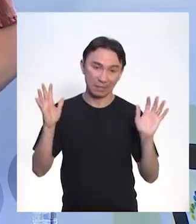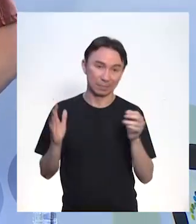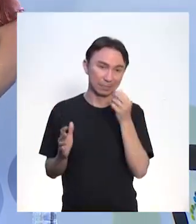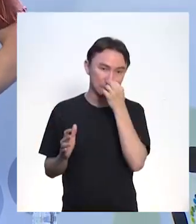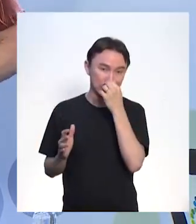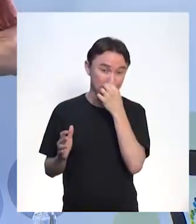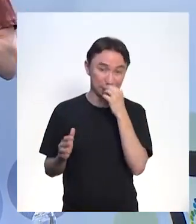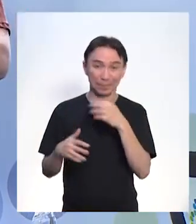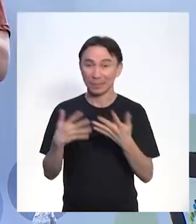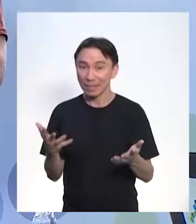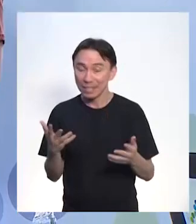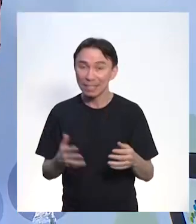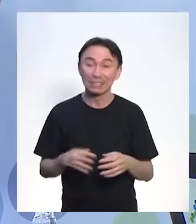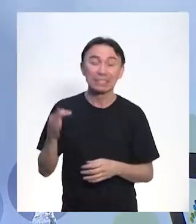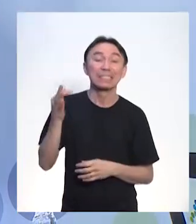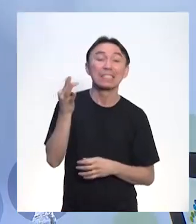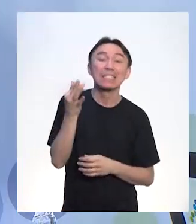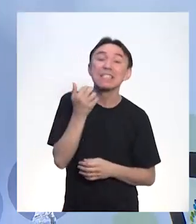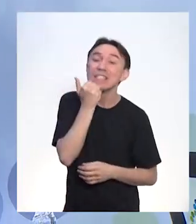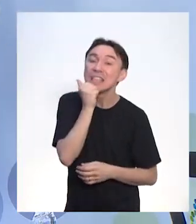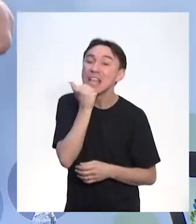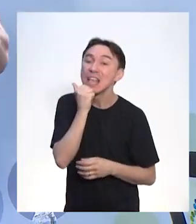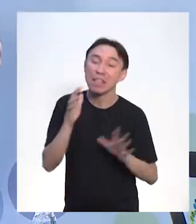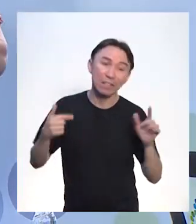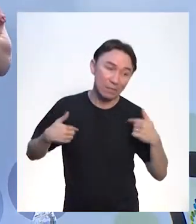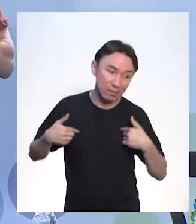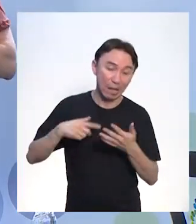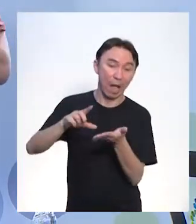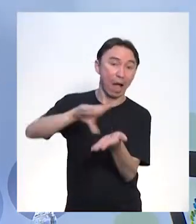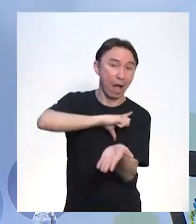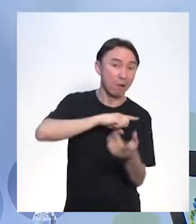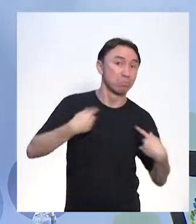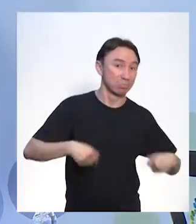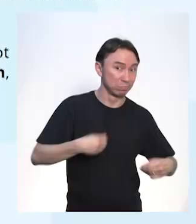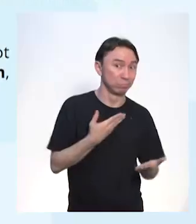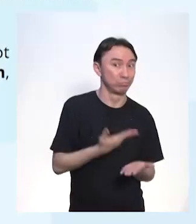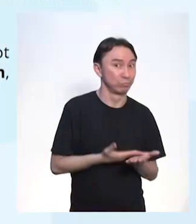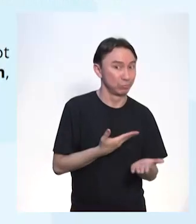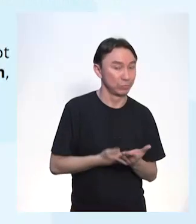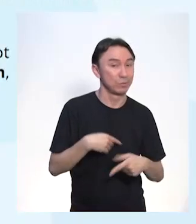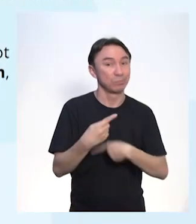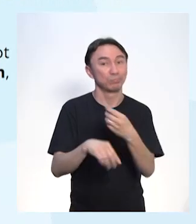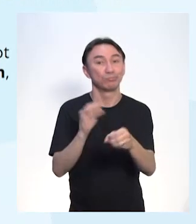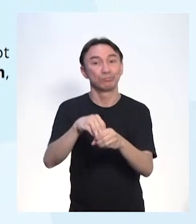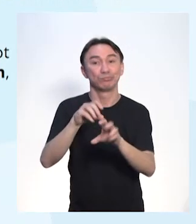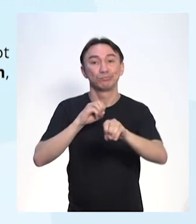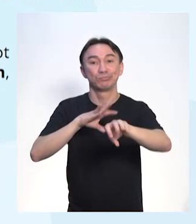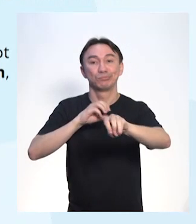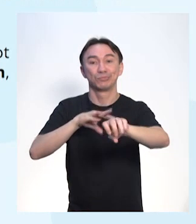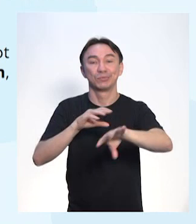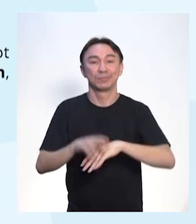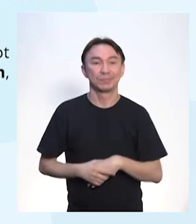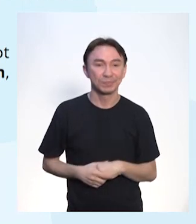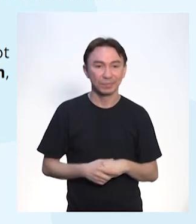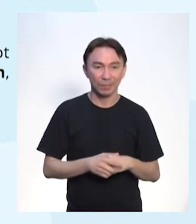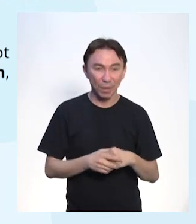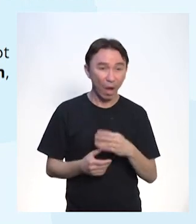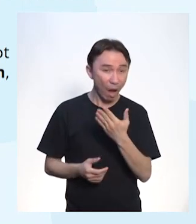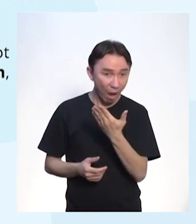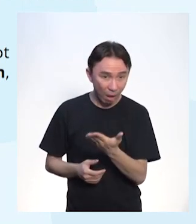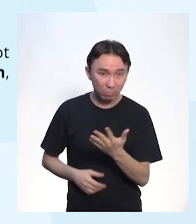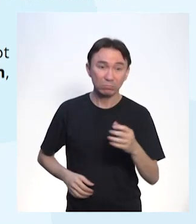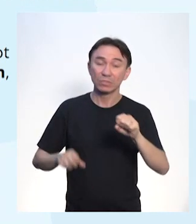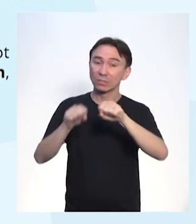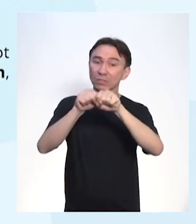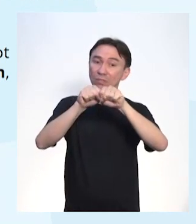explicar coisas que eu não queria ter que estudar antes, né? A gente tem que estudar antes esse conteúdo, gente. Ó, então, ó, sistema de